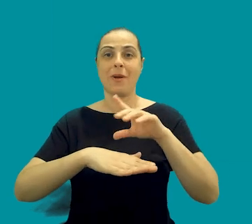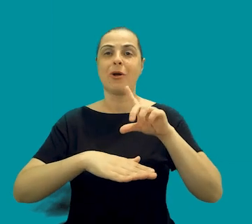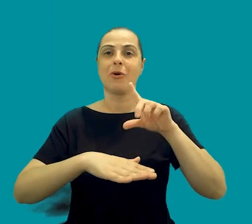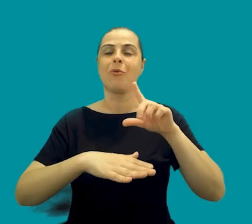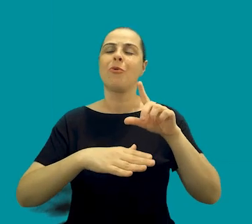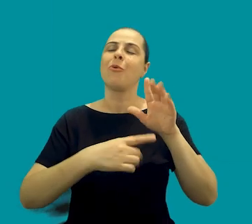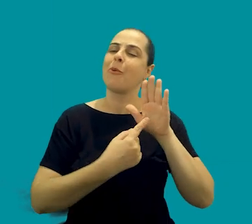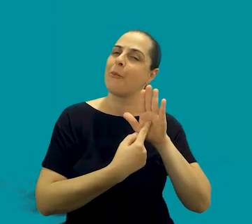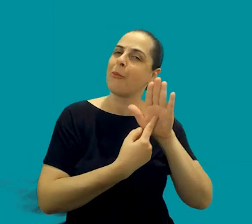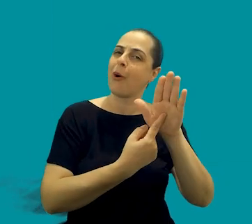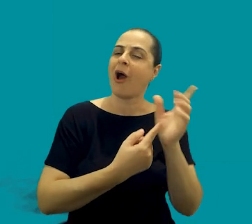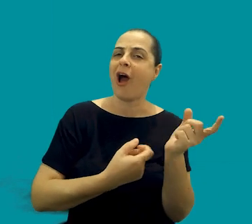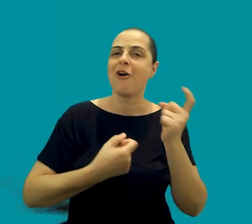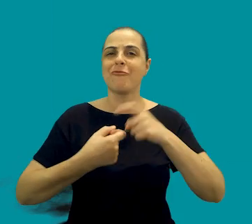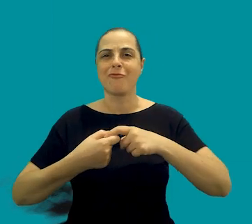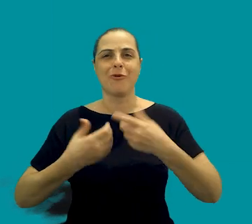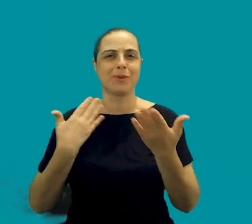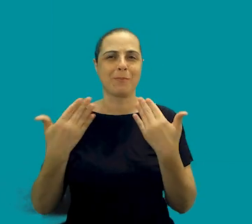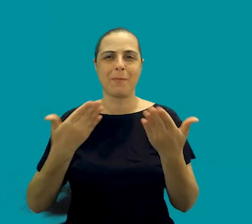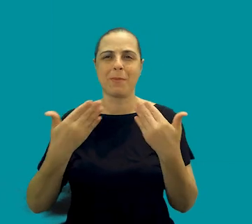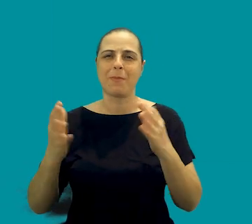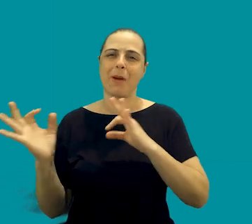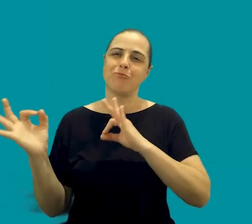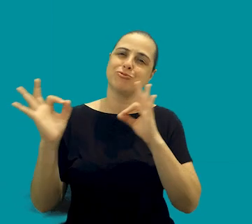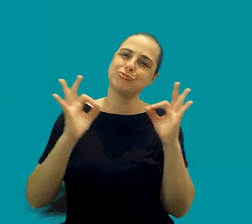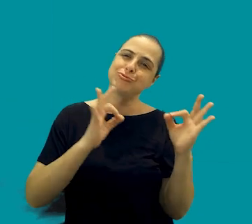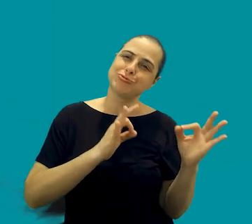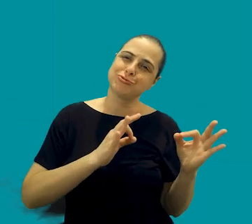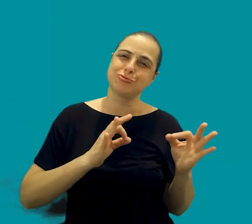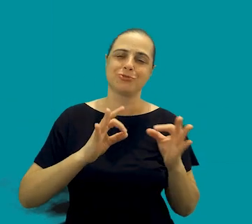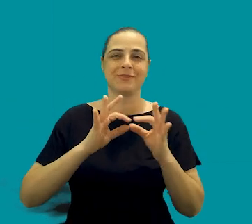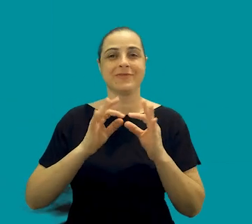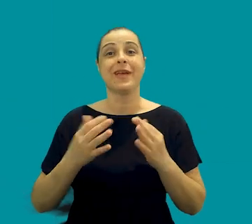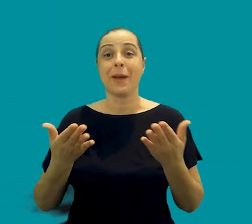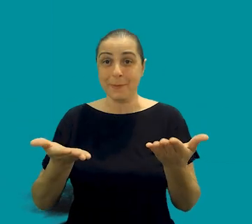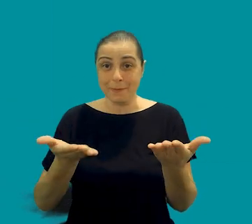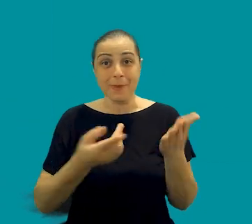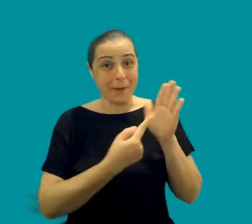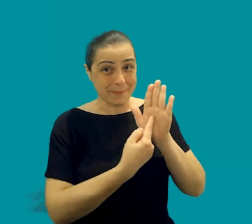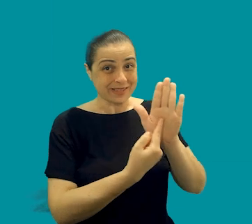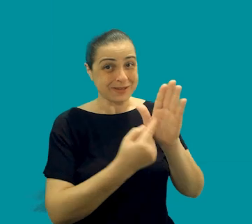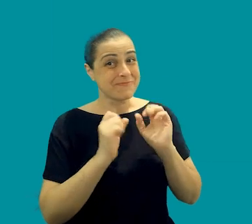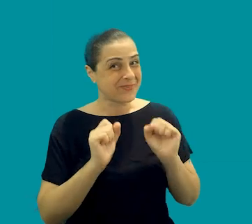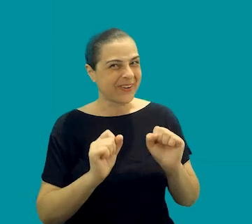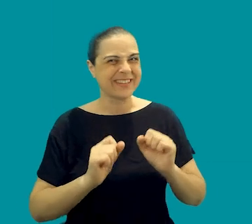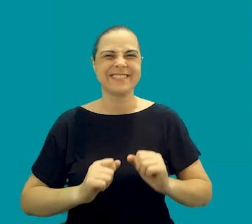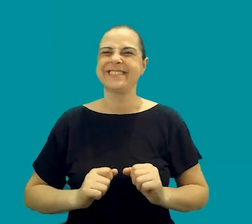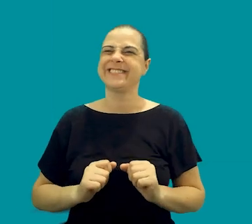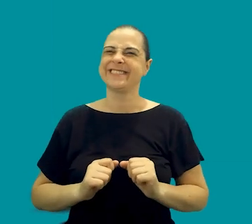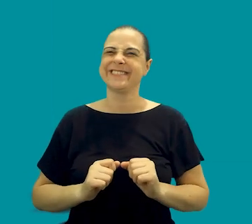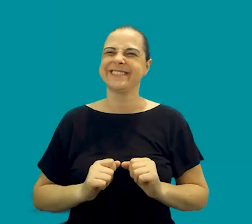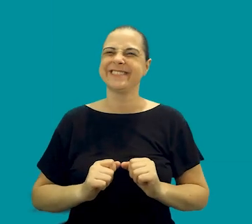eu volto com as nossas perguntas e o bate-papo fluido. Podem se apresentar, gente.